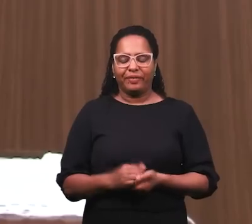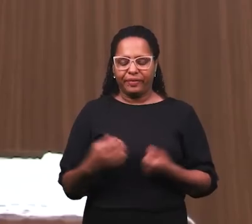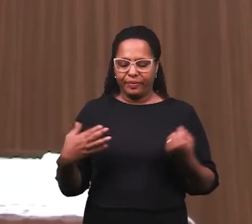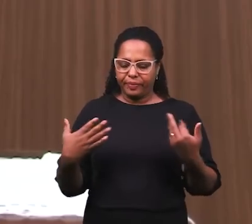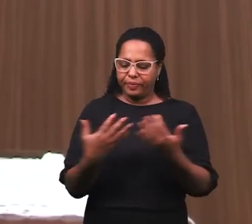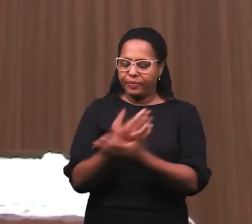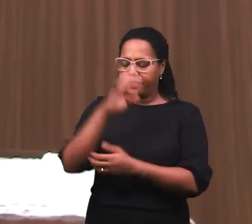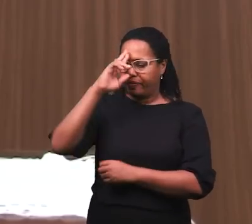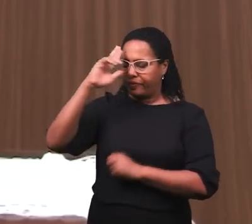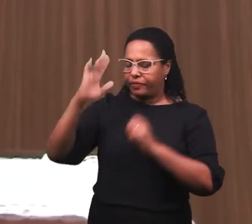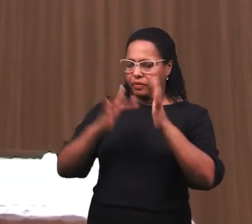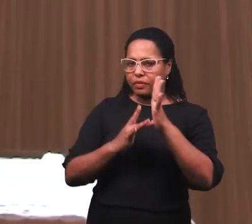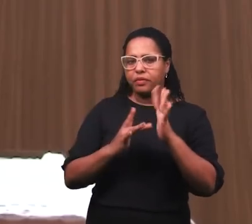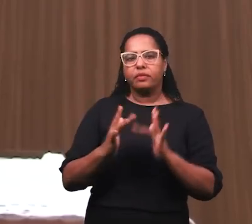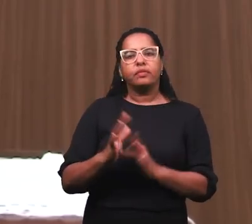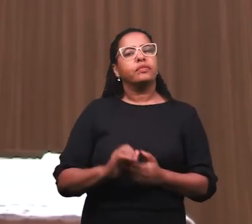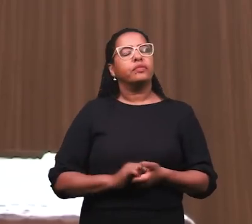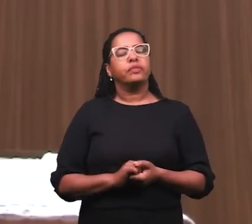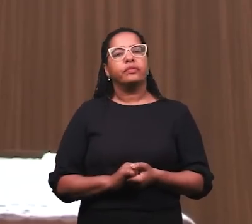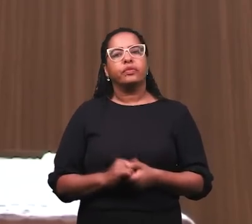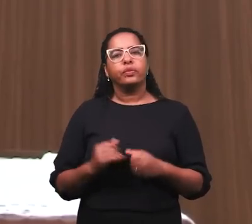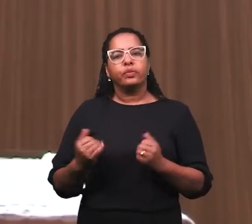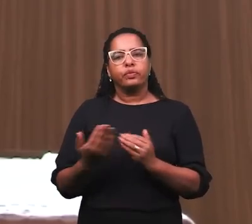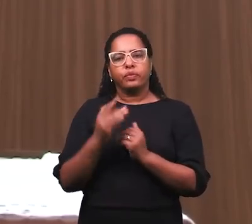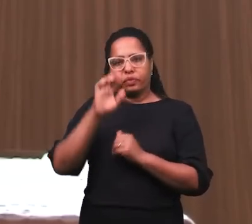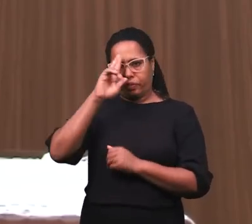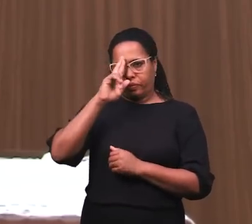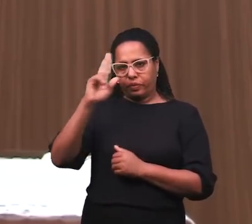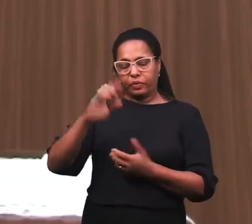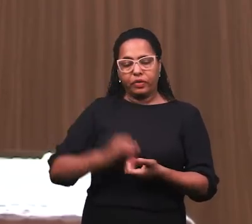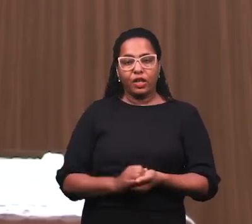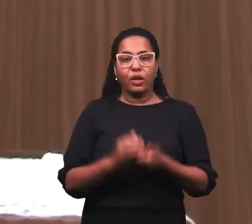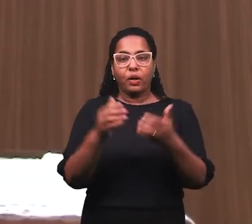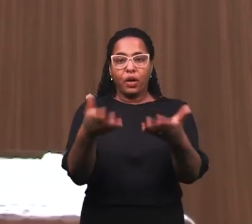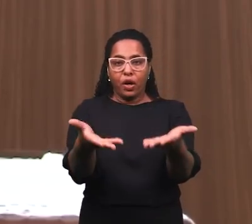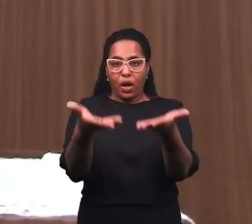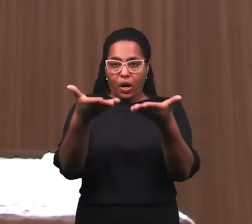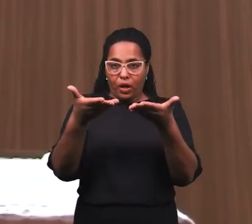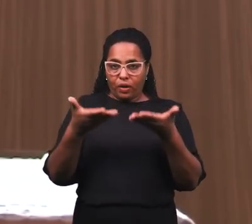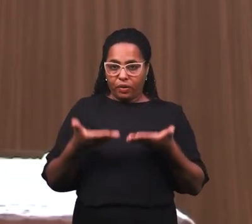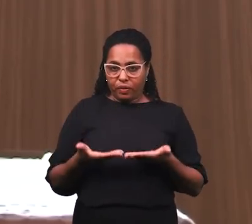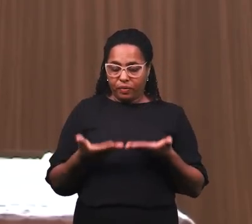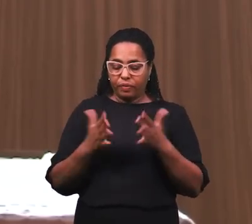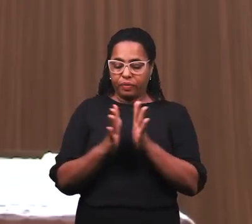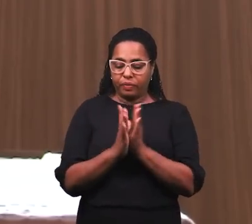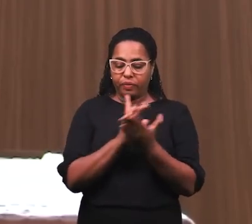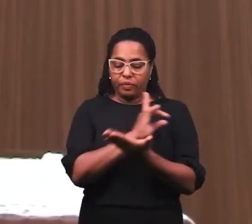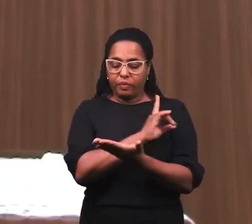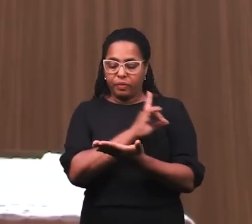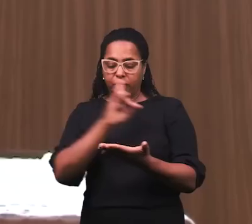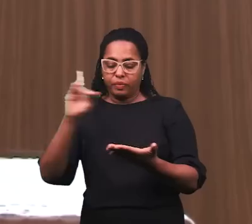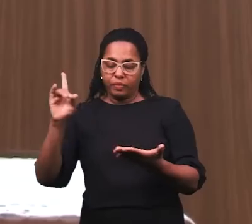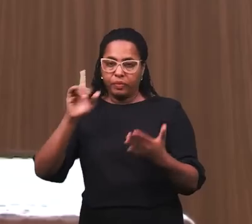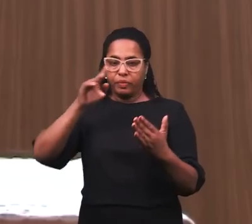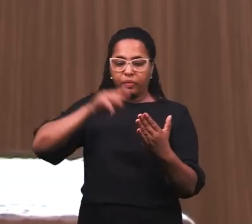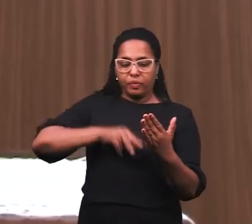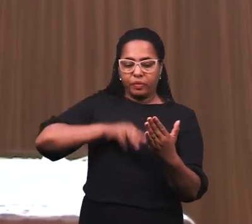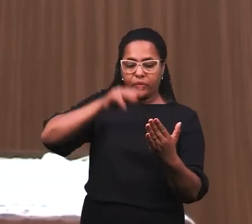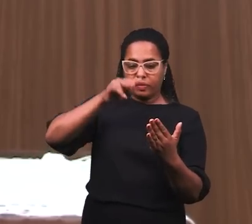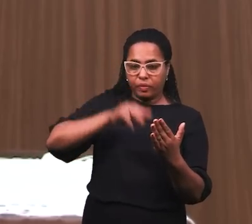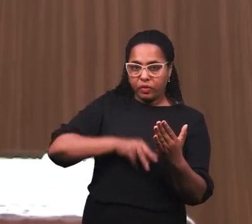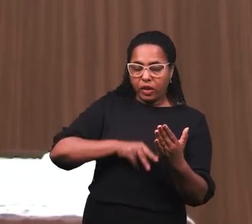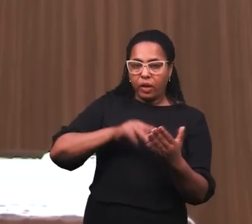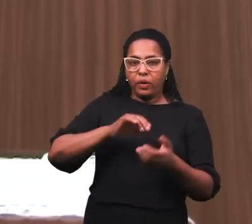Glória a Jesus. Louvado seja o nome do Senhor. Nós convidamos a todos à leitura do texto sagrado. Nós vamos